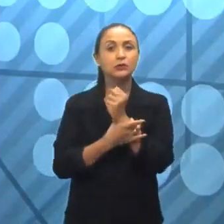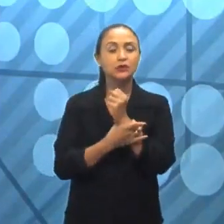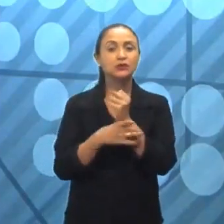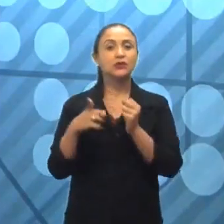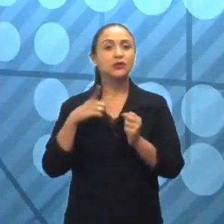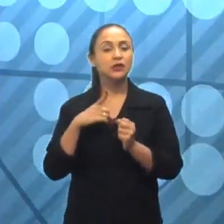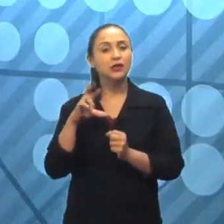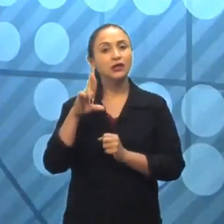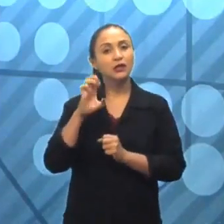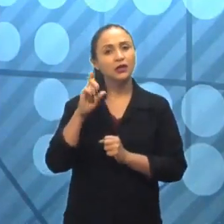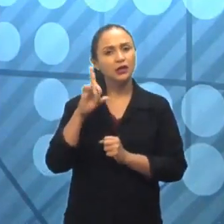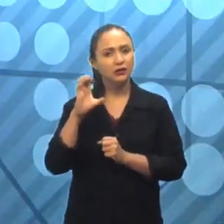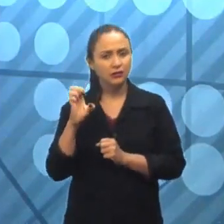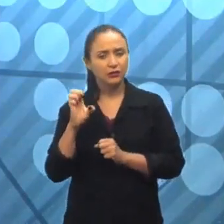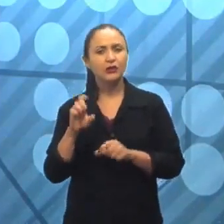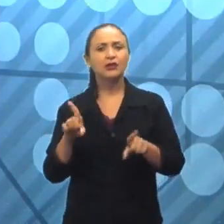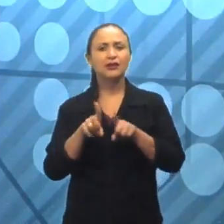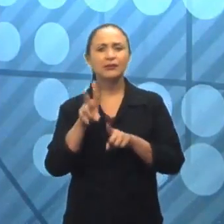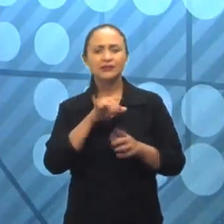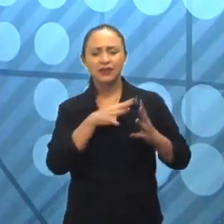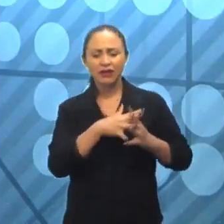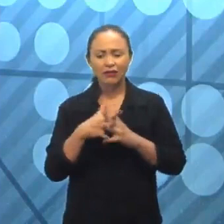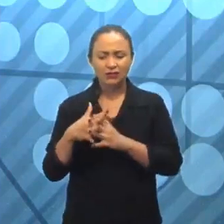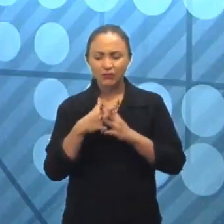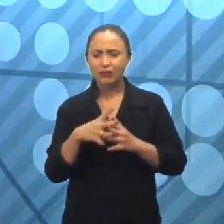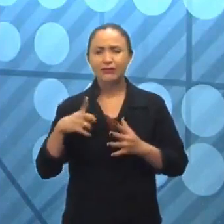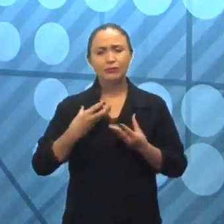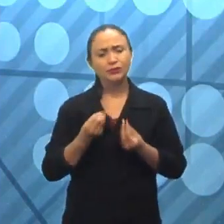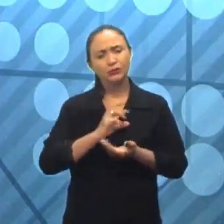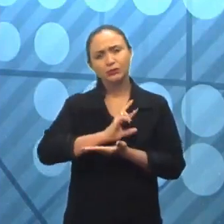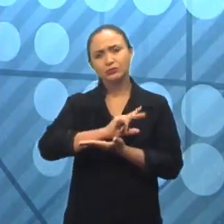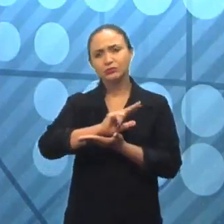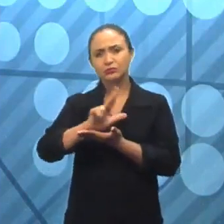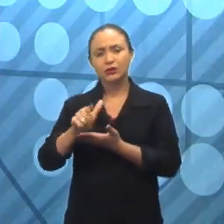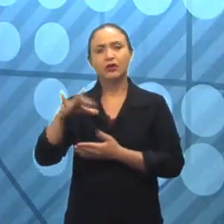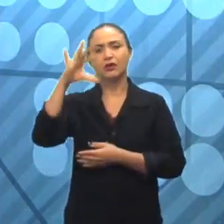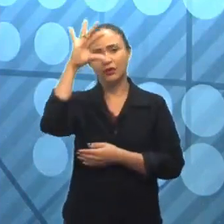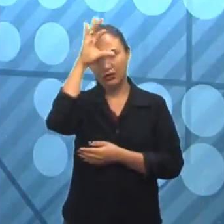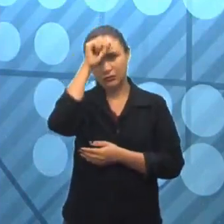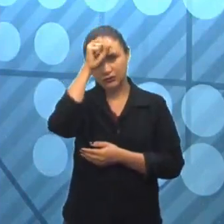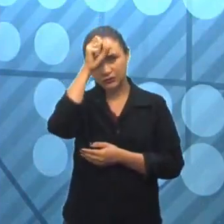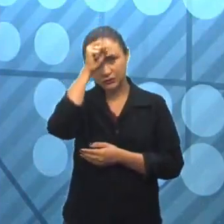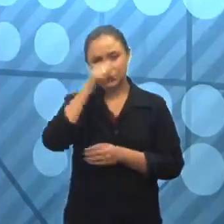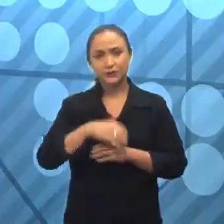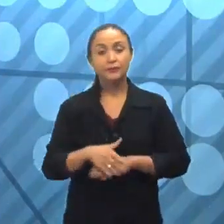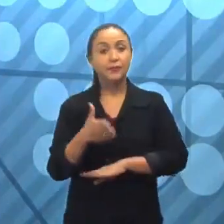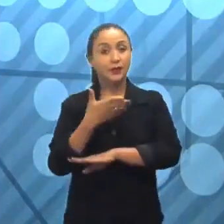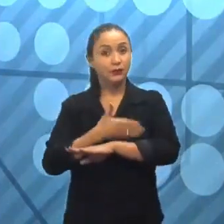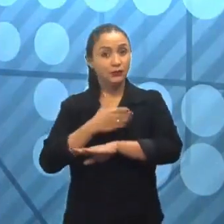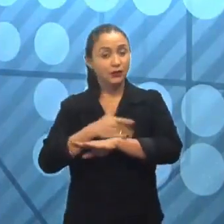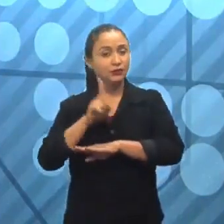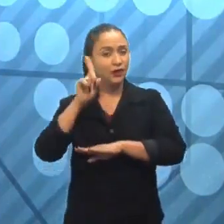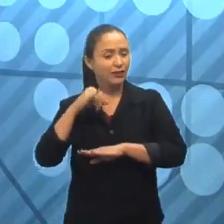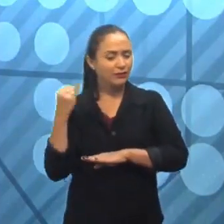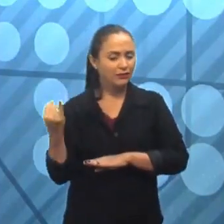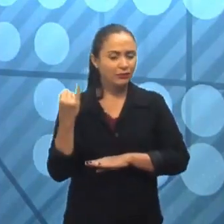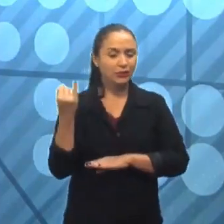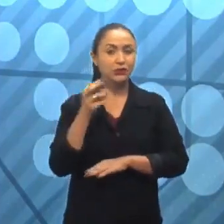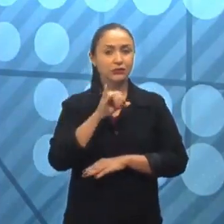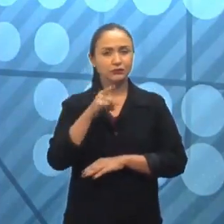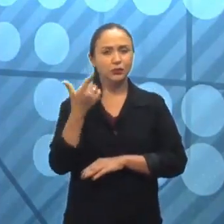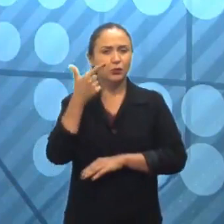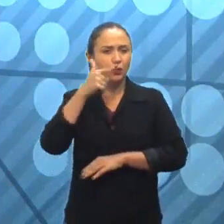de ofuscação de sinal. Enfim, tem muita coisa para ser aprendida. Essas práticas são muito ricas. Se você